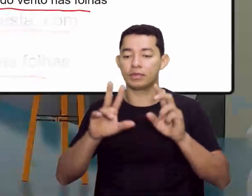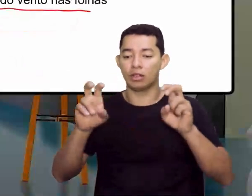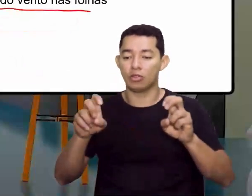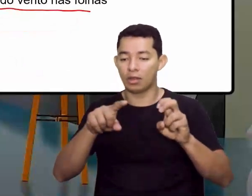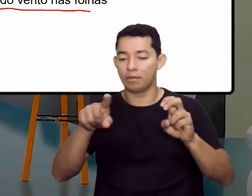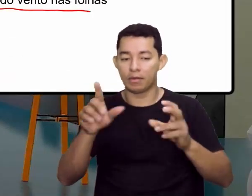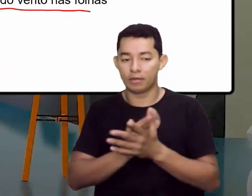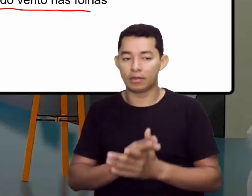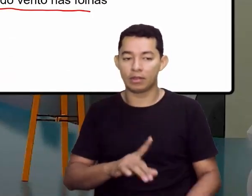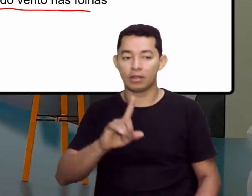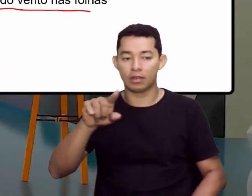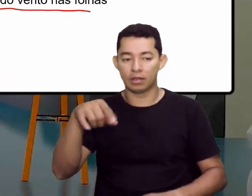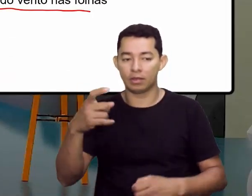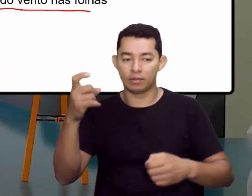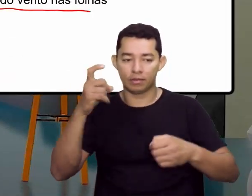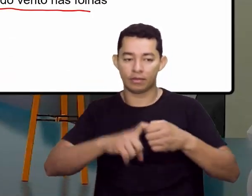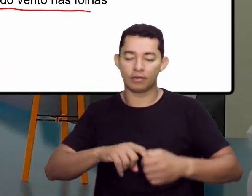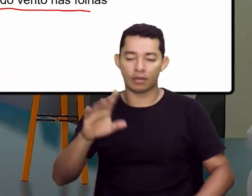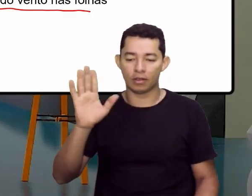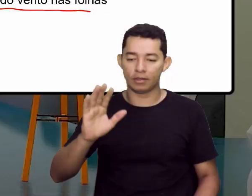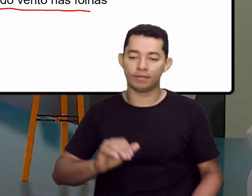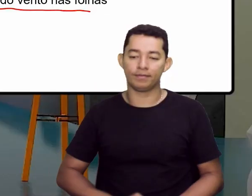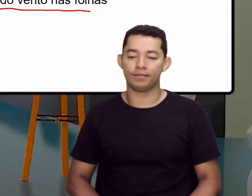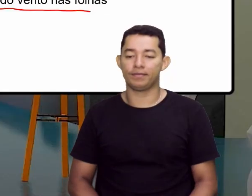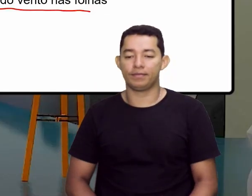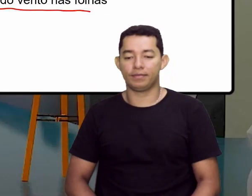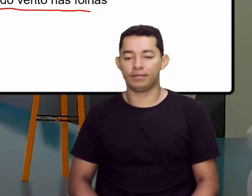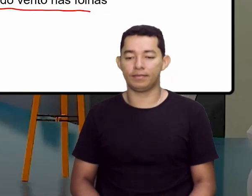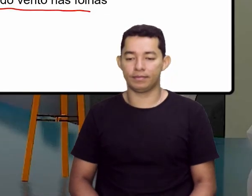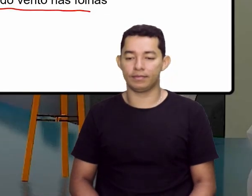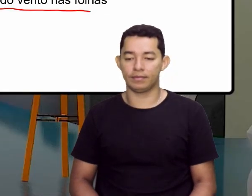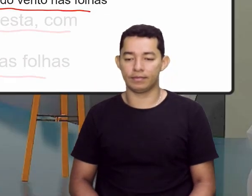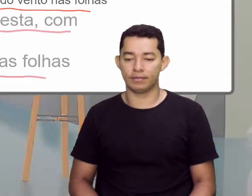vocês, tá? Já já a gente continua com a nossa aula.